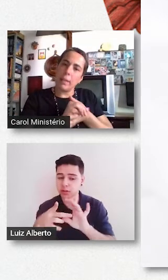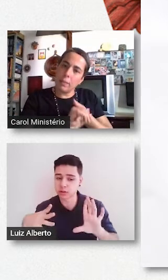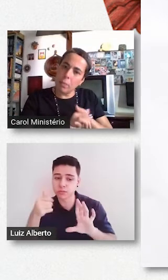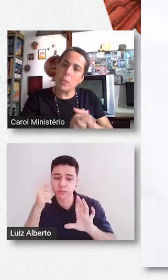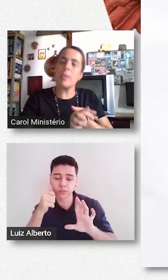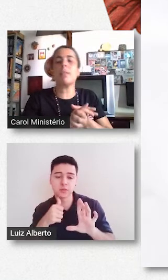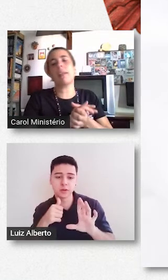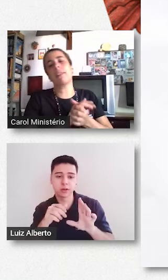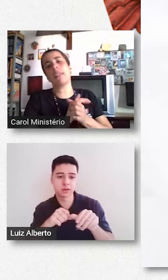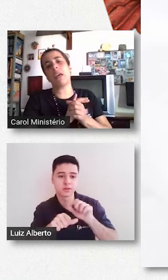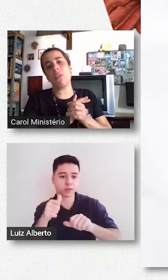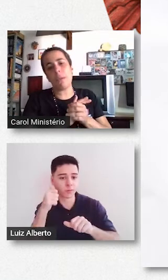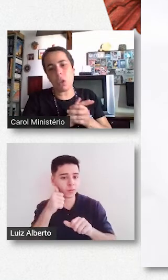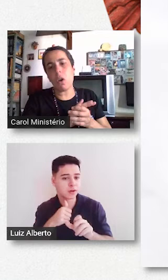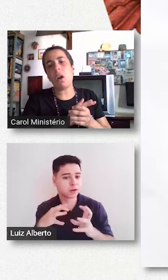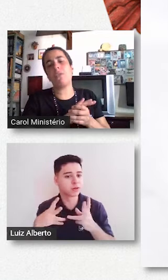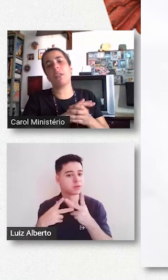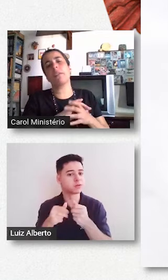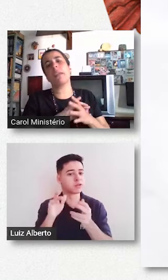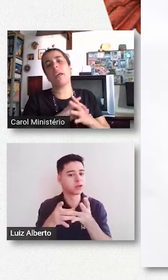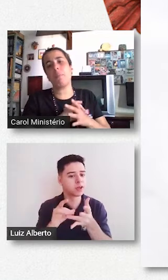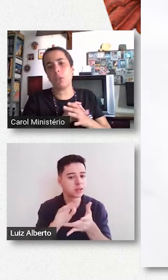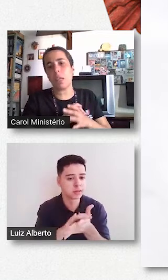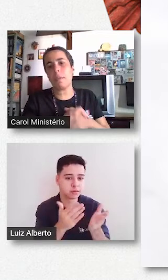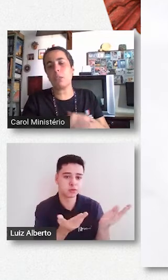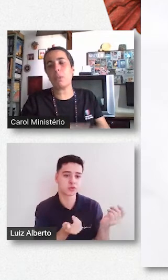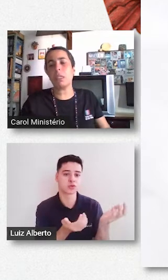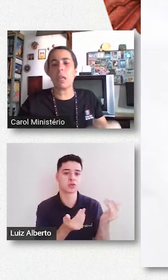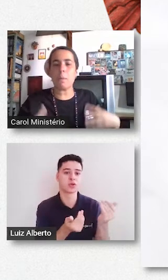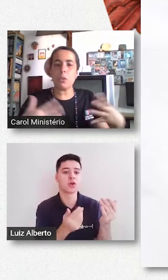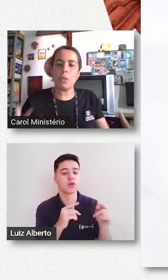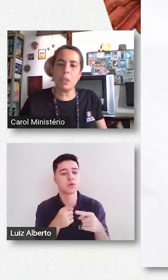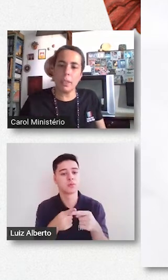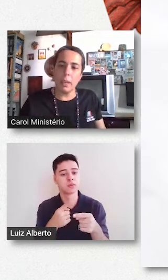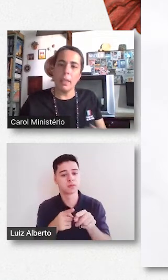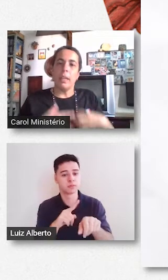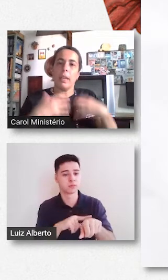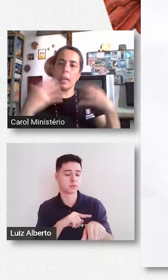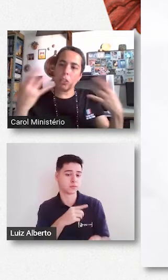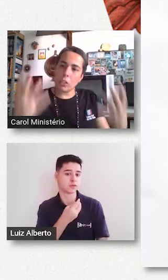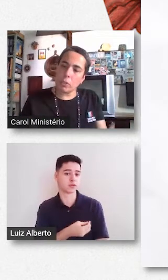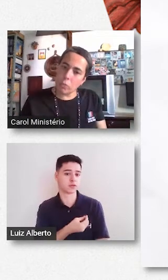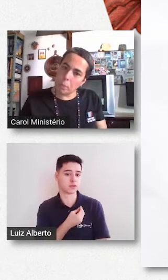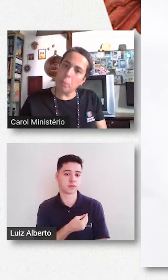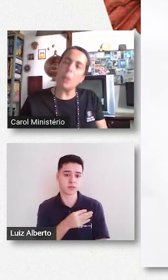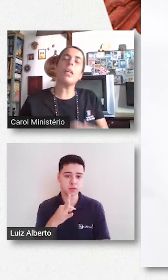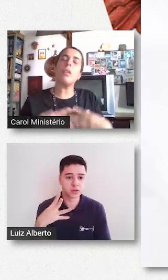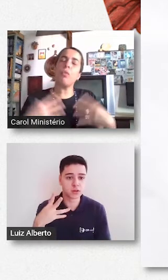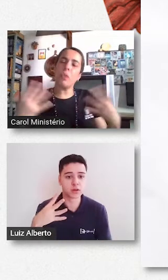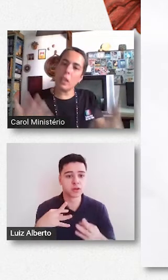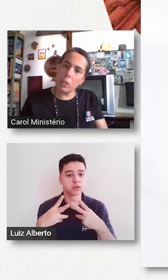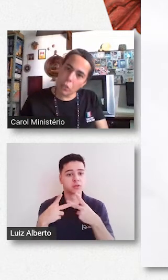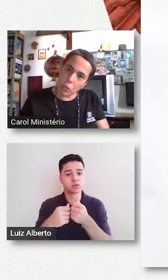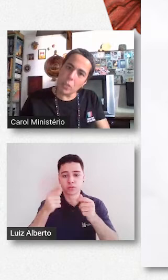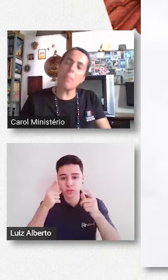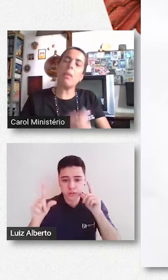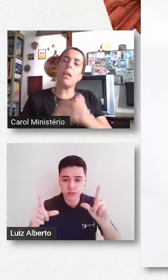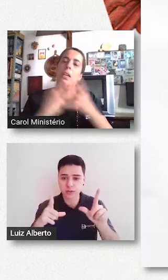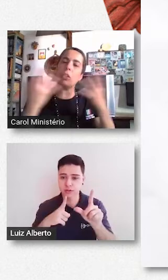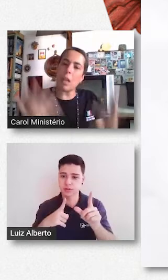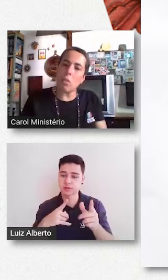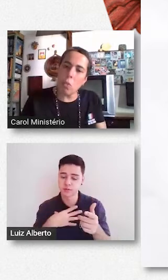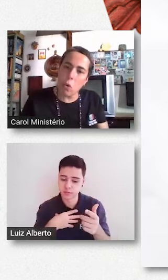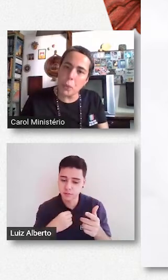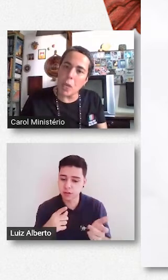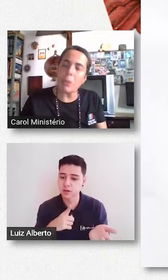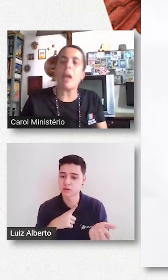muito as moças se casavam mais jovens, né? Justamente por esse tempo de vida, de poder ter um filho, de conceber,